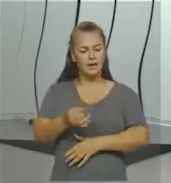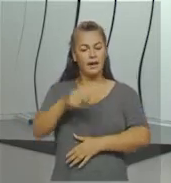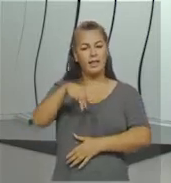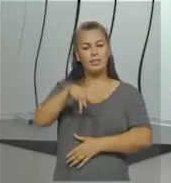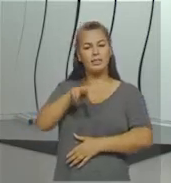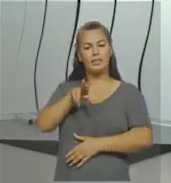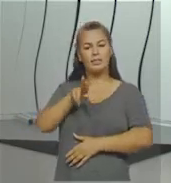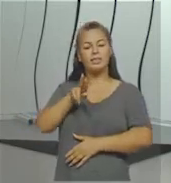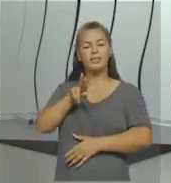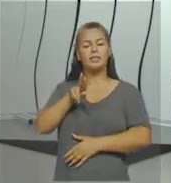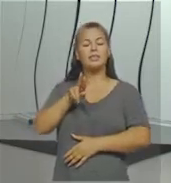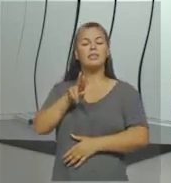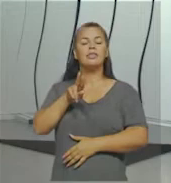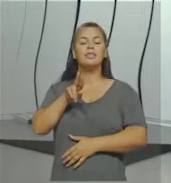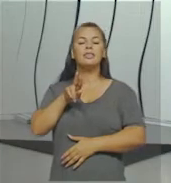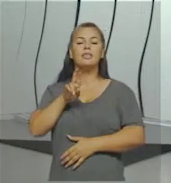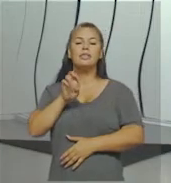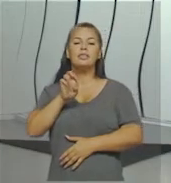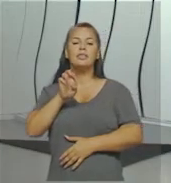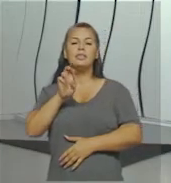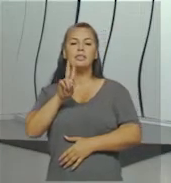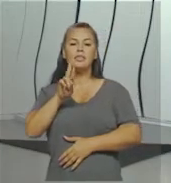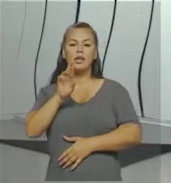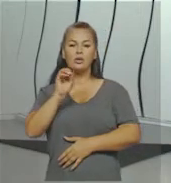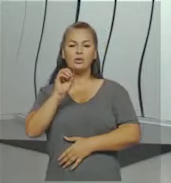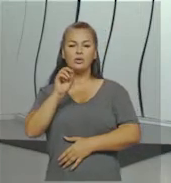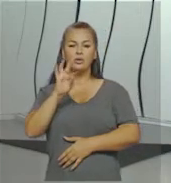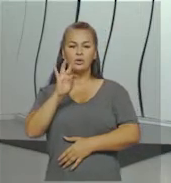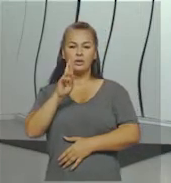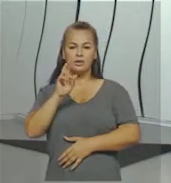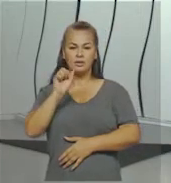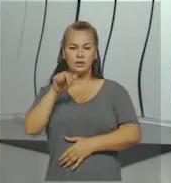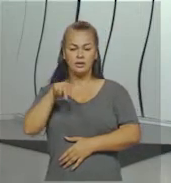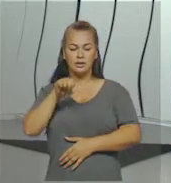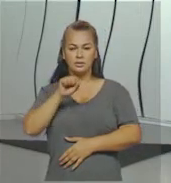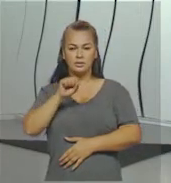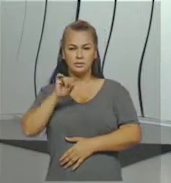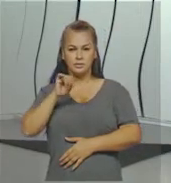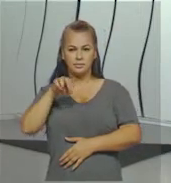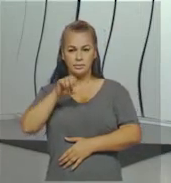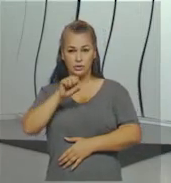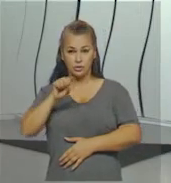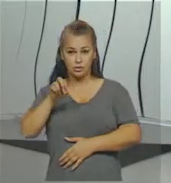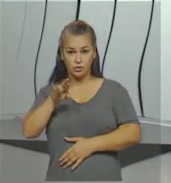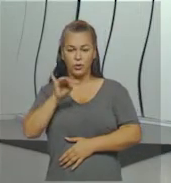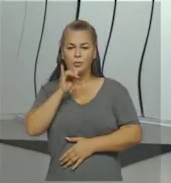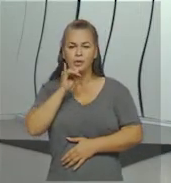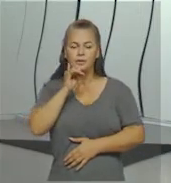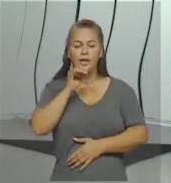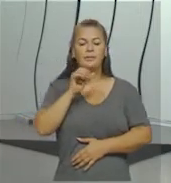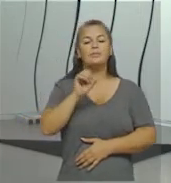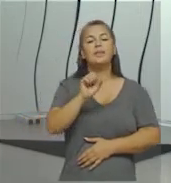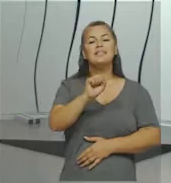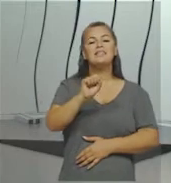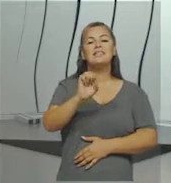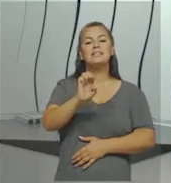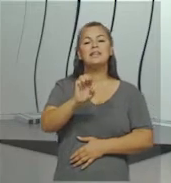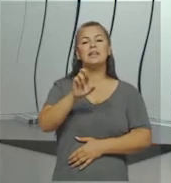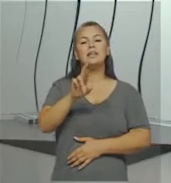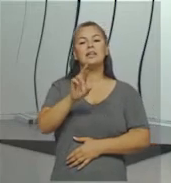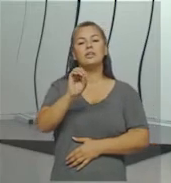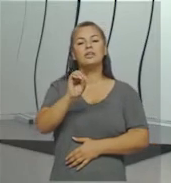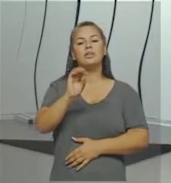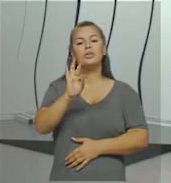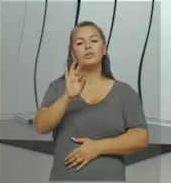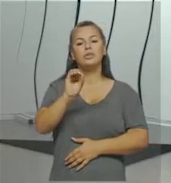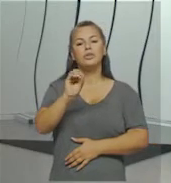Serotonina. Serotonina é um hormônio, um neurotransmissor do bem-estar. Quando a pessoa está muito depressiva, ela pode